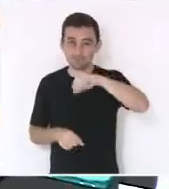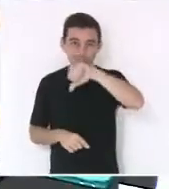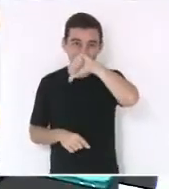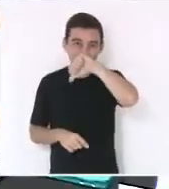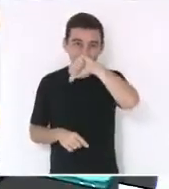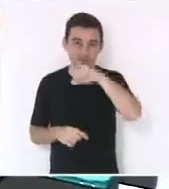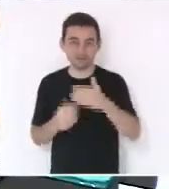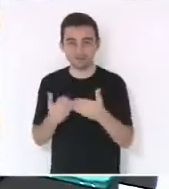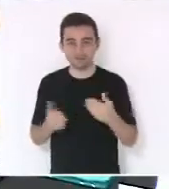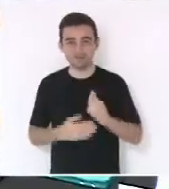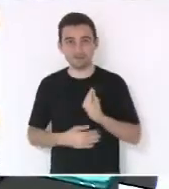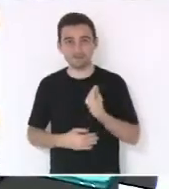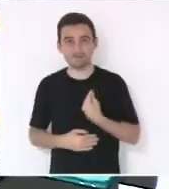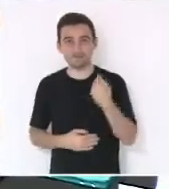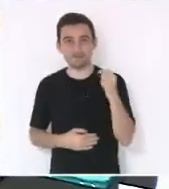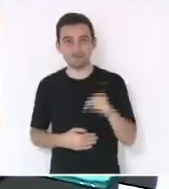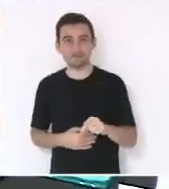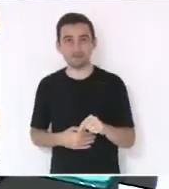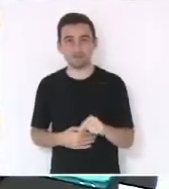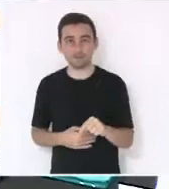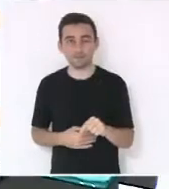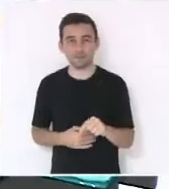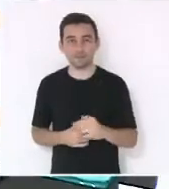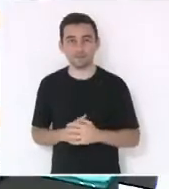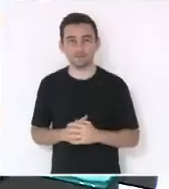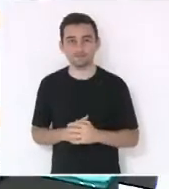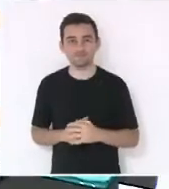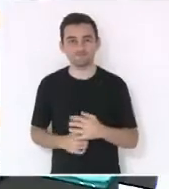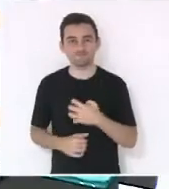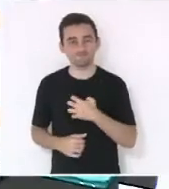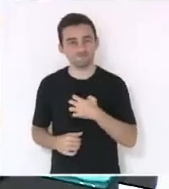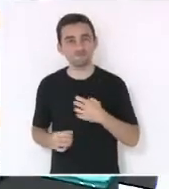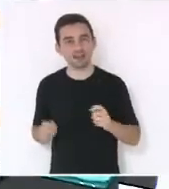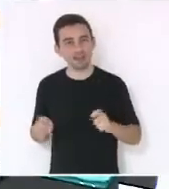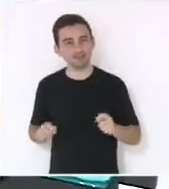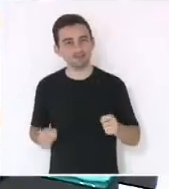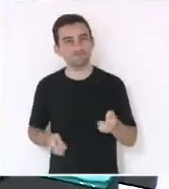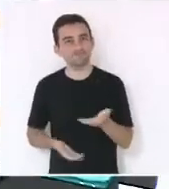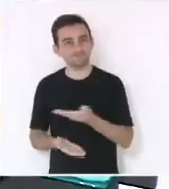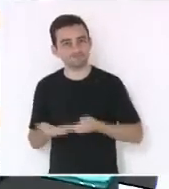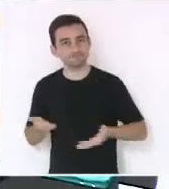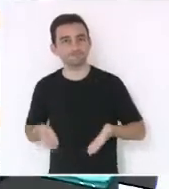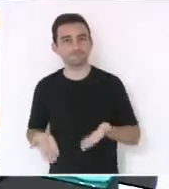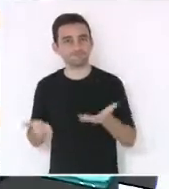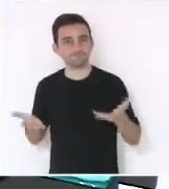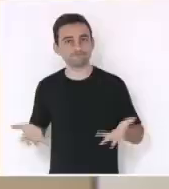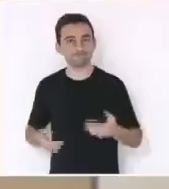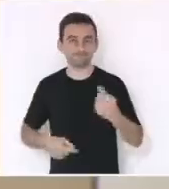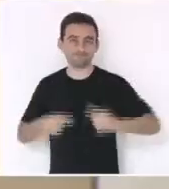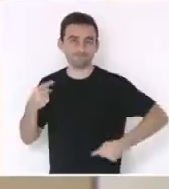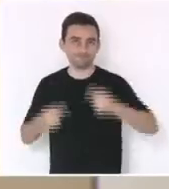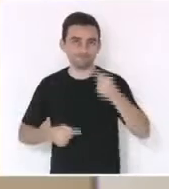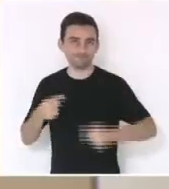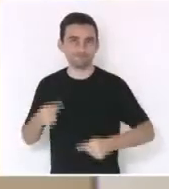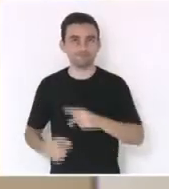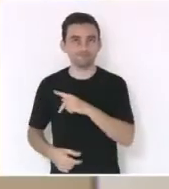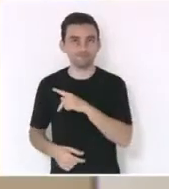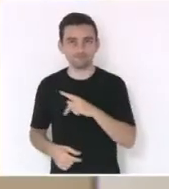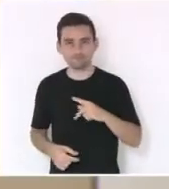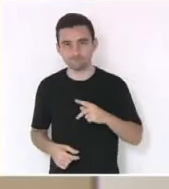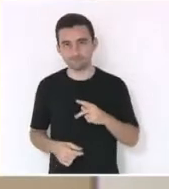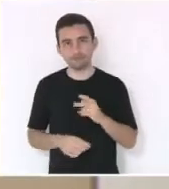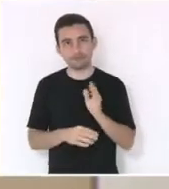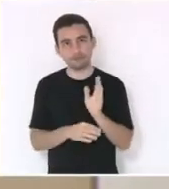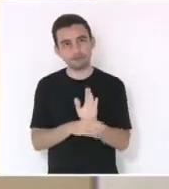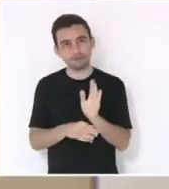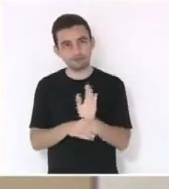casa está sempre à disposição, no sentido de que a gente promova realmente políticas públicas, no sentido de estar